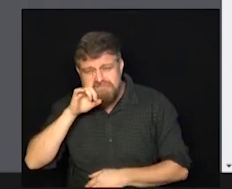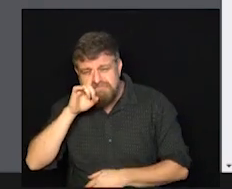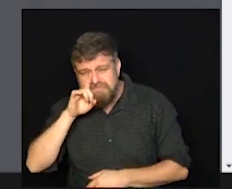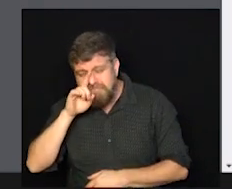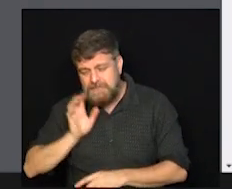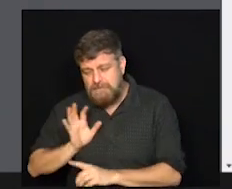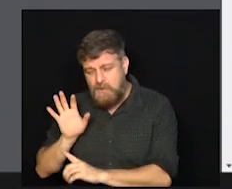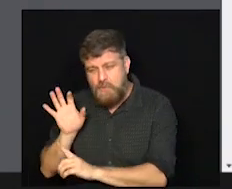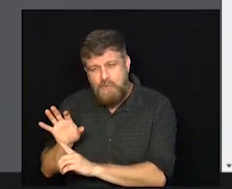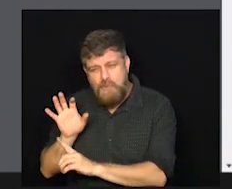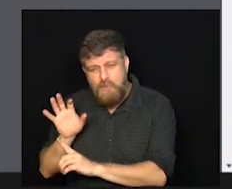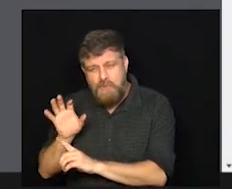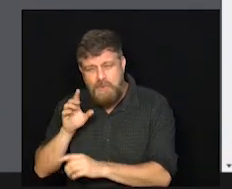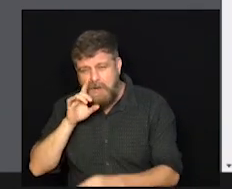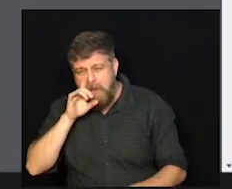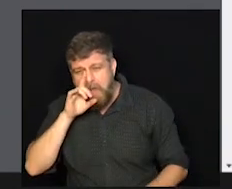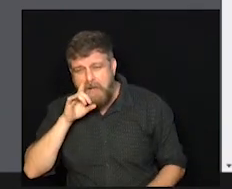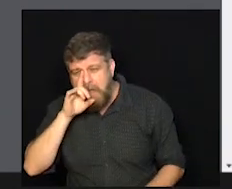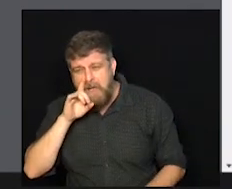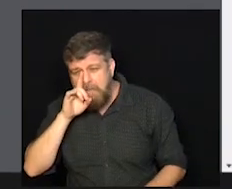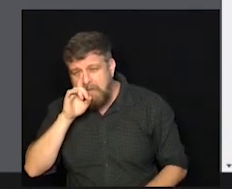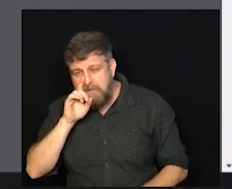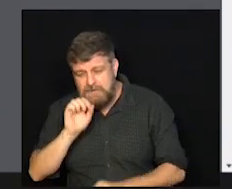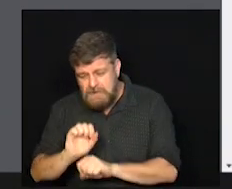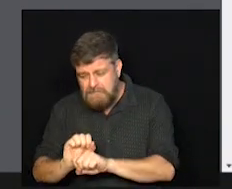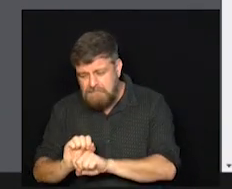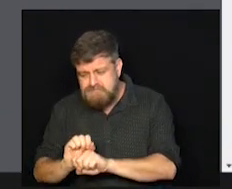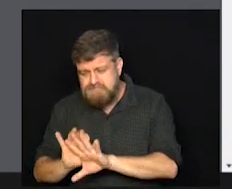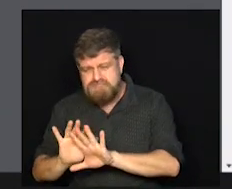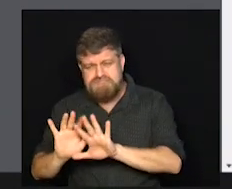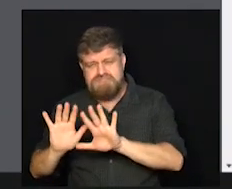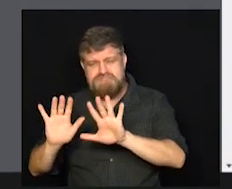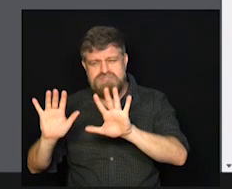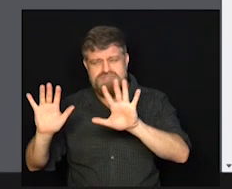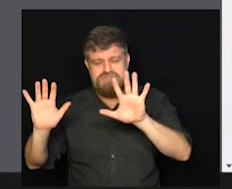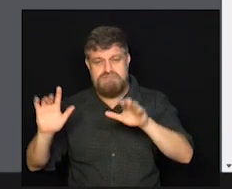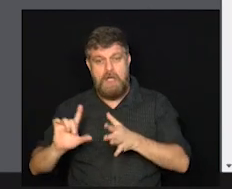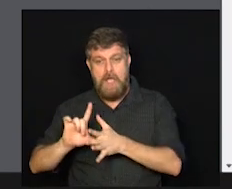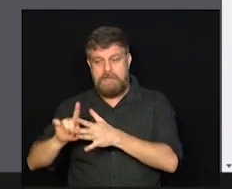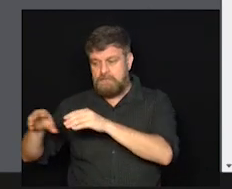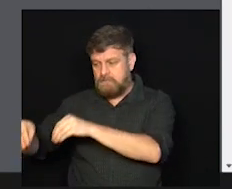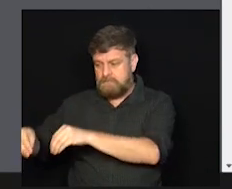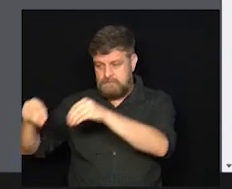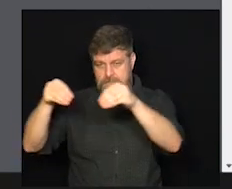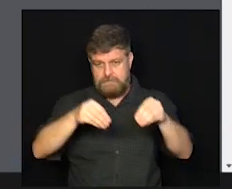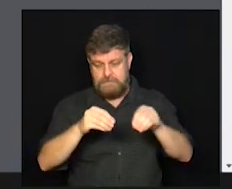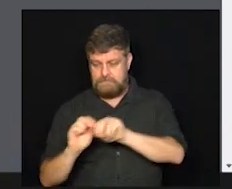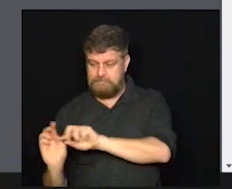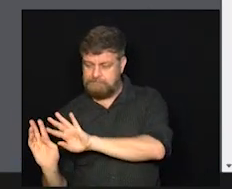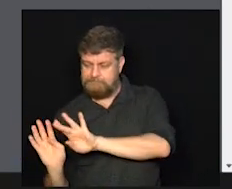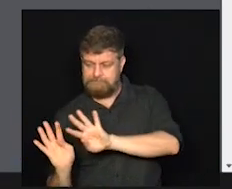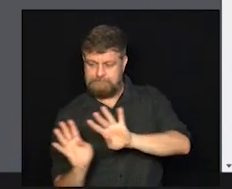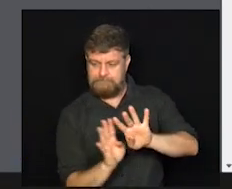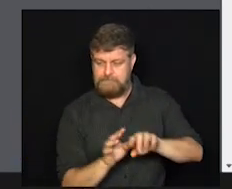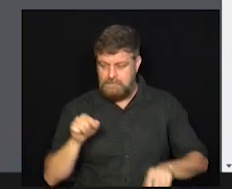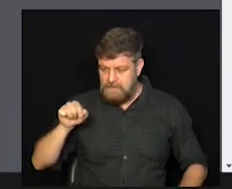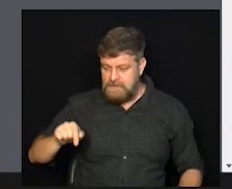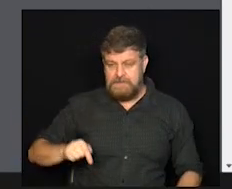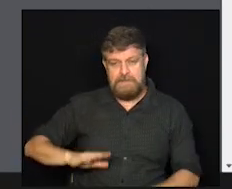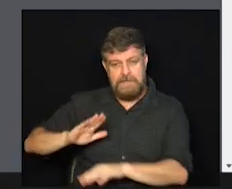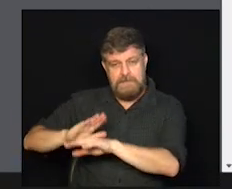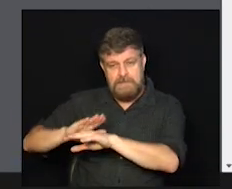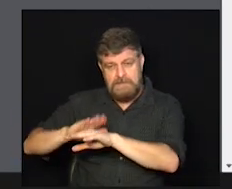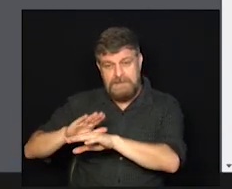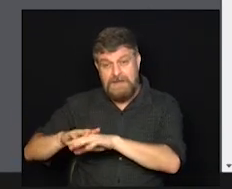exposição diante do perigo de combustão. E ali foram depois retiradas e ali feito o que precisava ser feito com